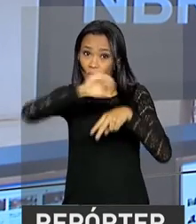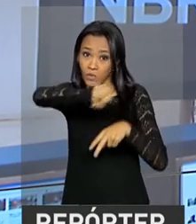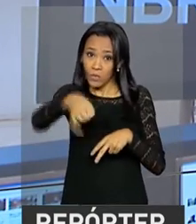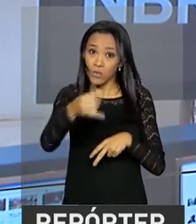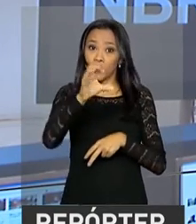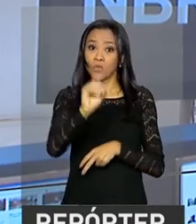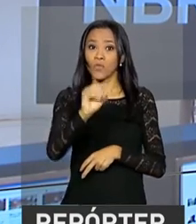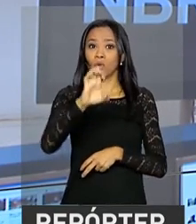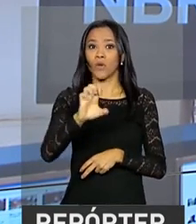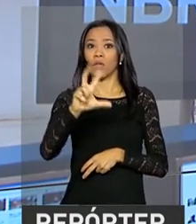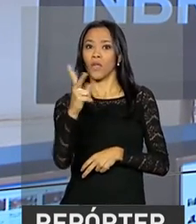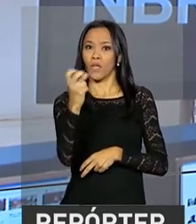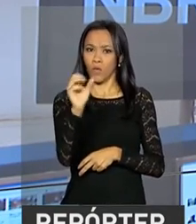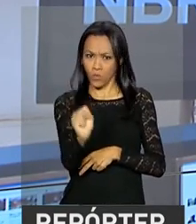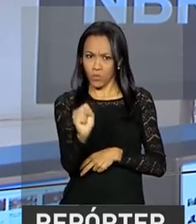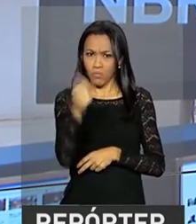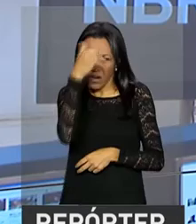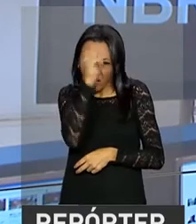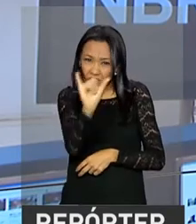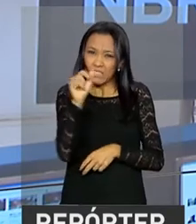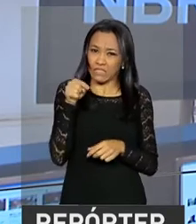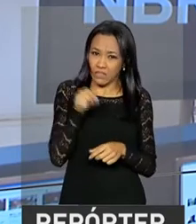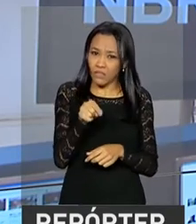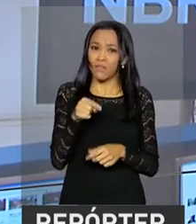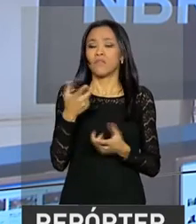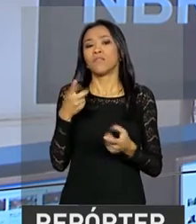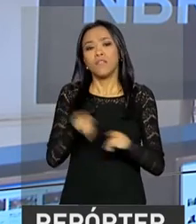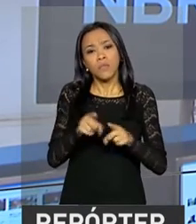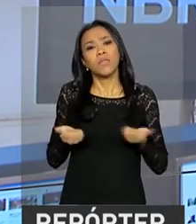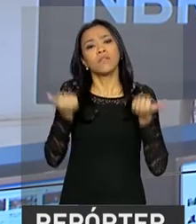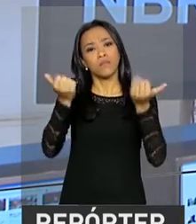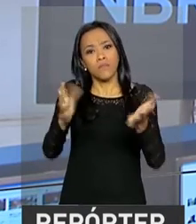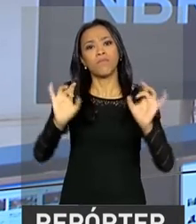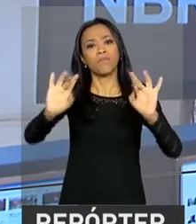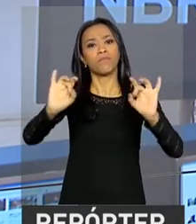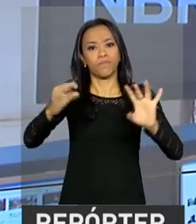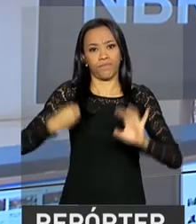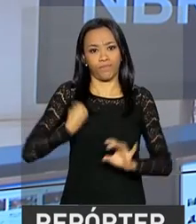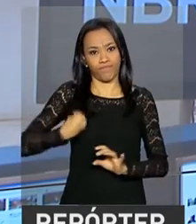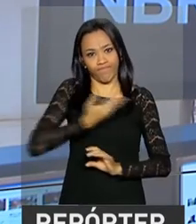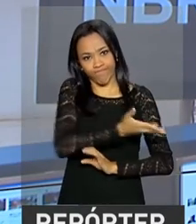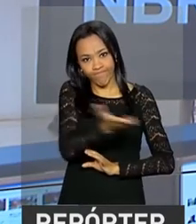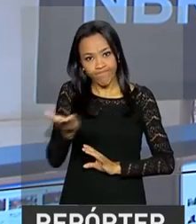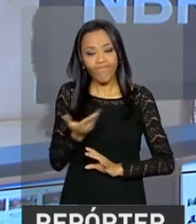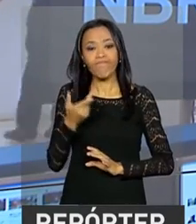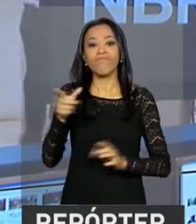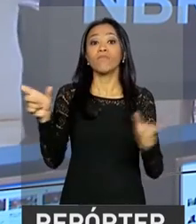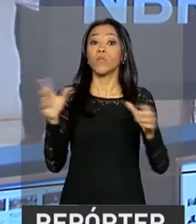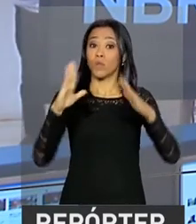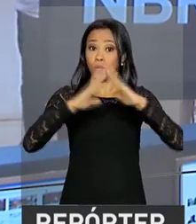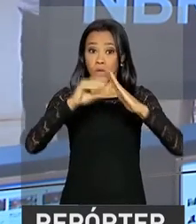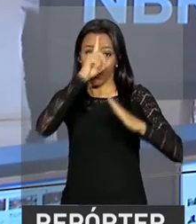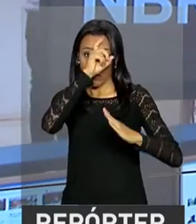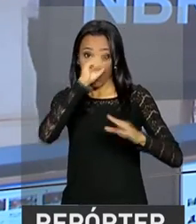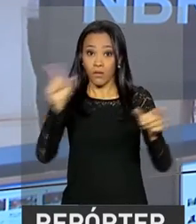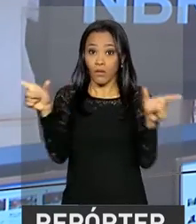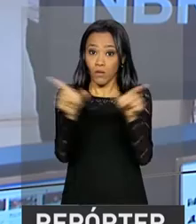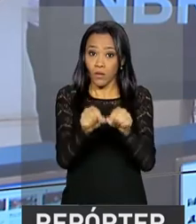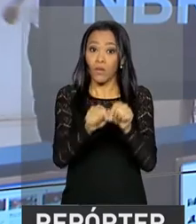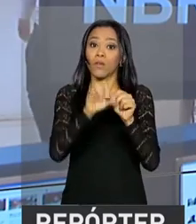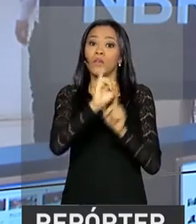prevenir uma incisão mais radical e levar qualidade de vida aos pacientes o instituto nacional de traumatologia